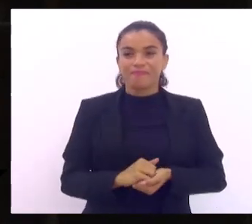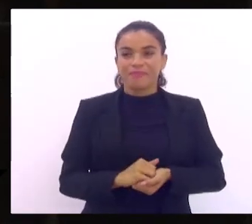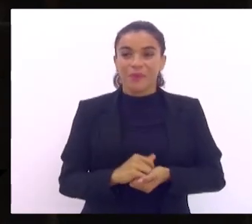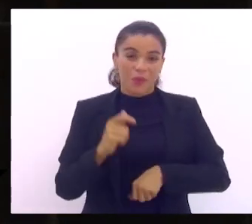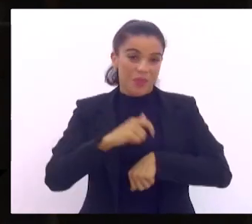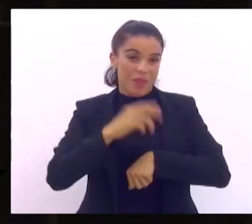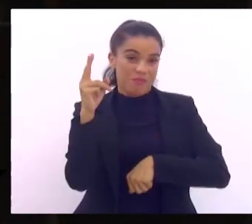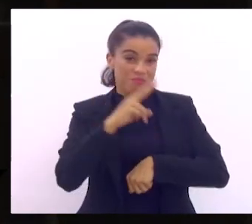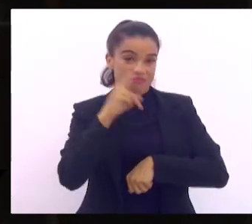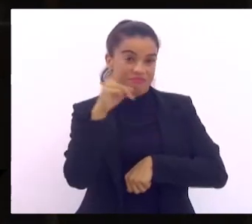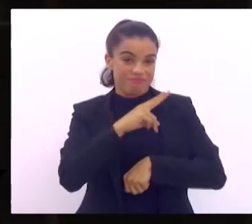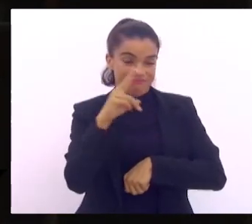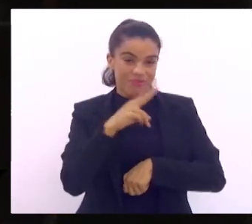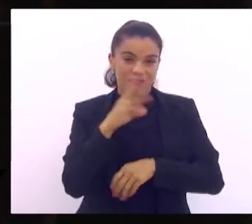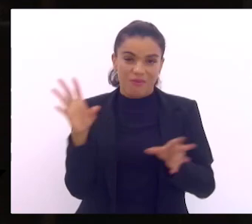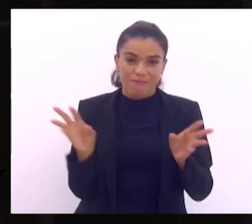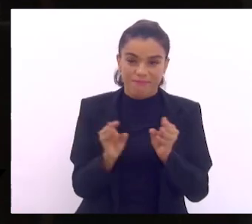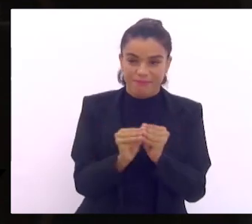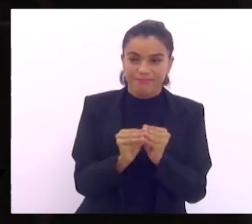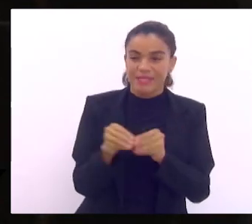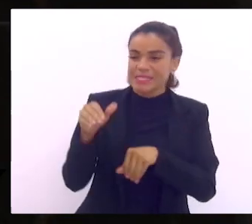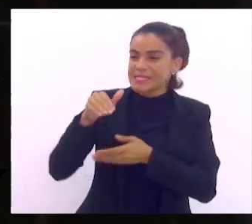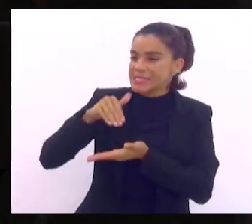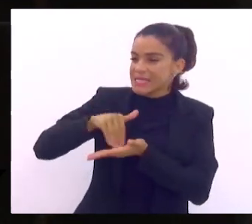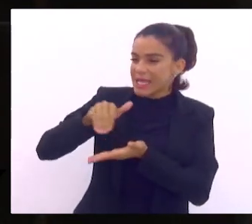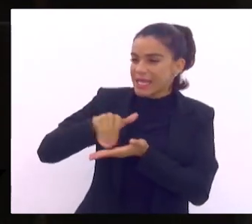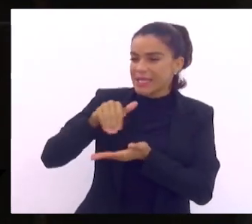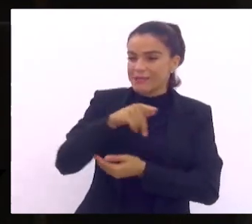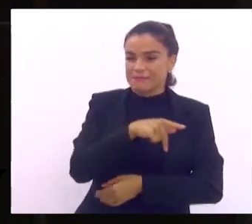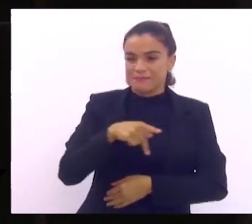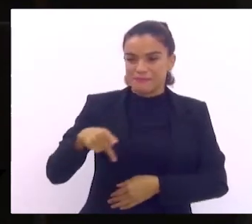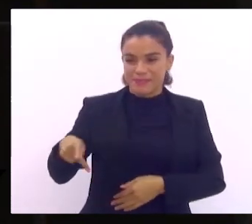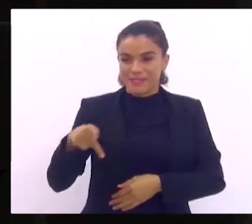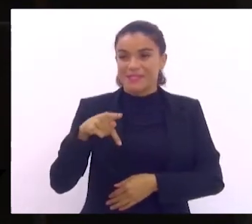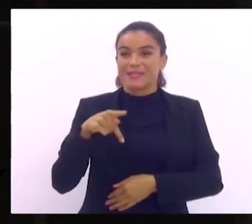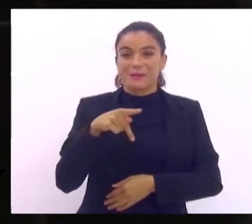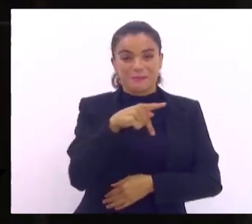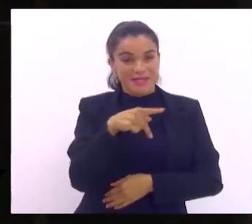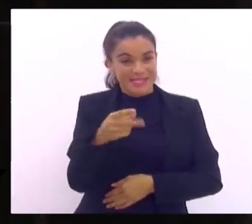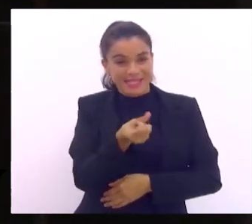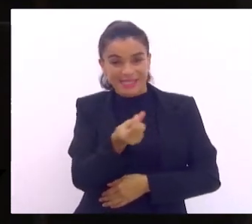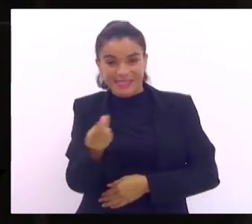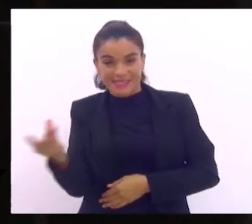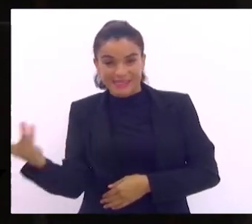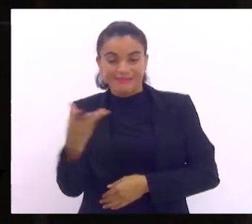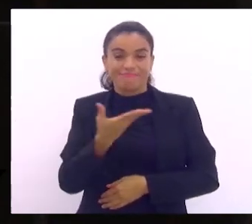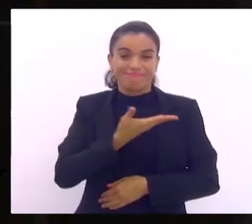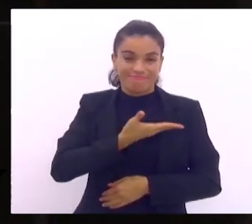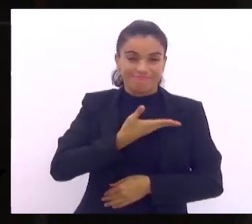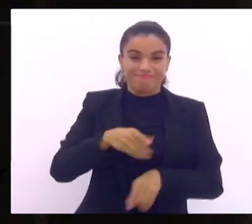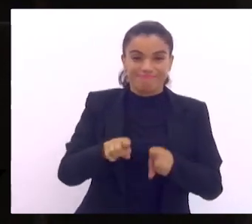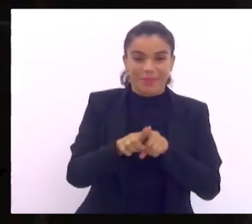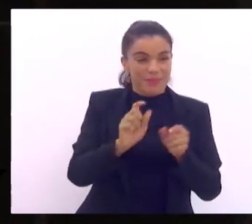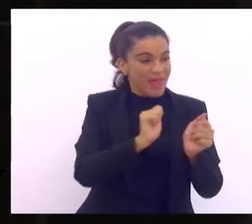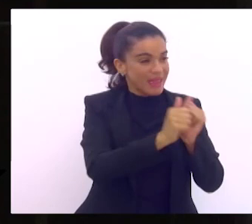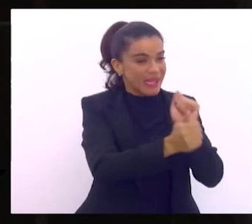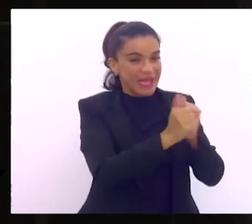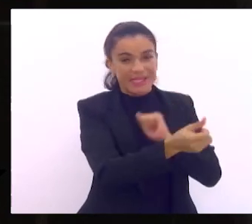então vou ser rápido, né? Secretário, presidentes e amigos aqui presentes,